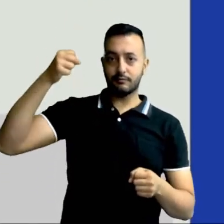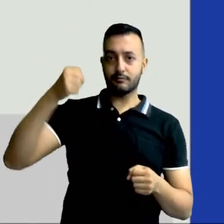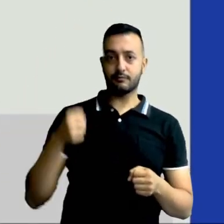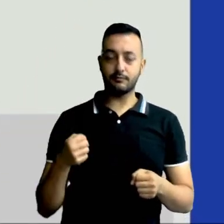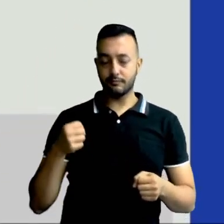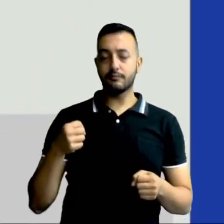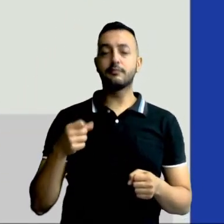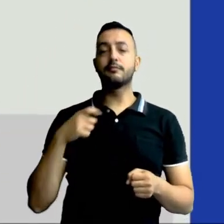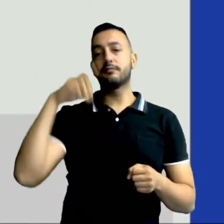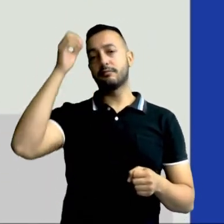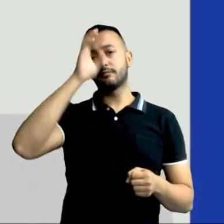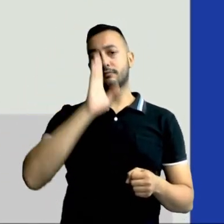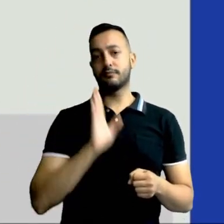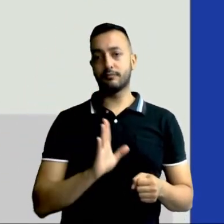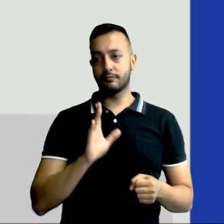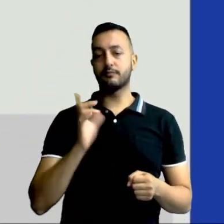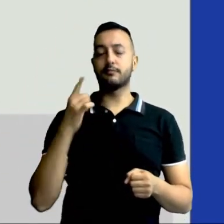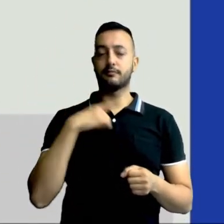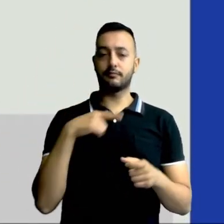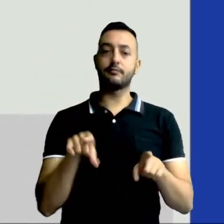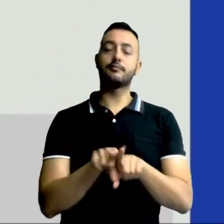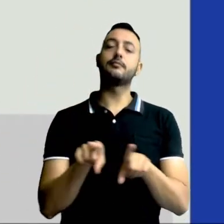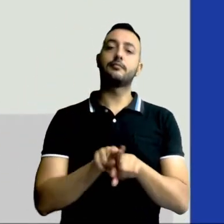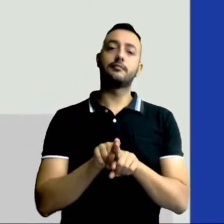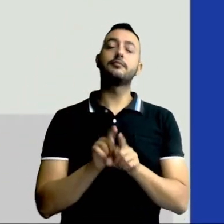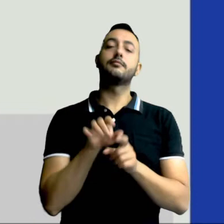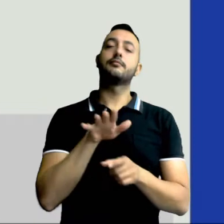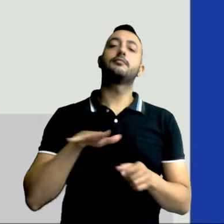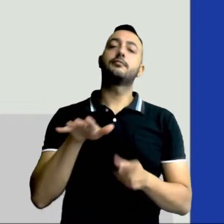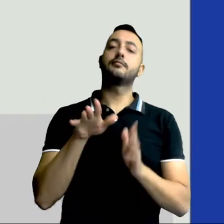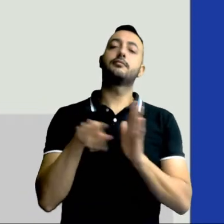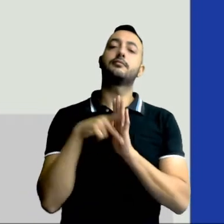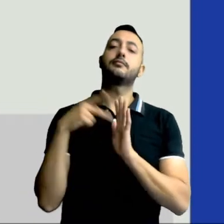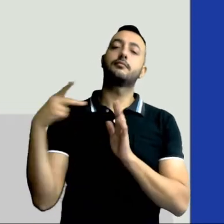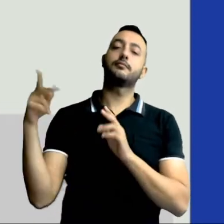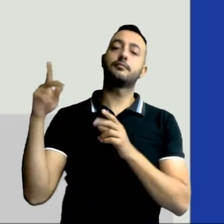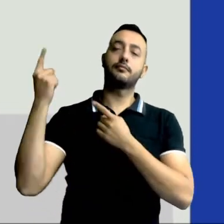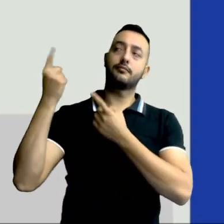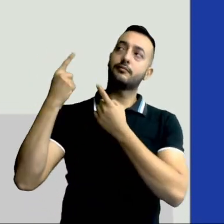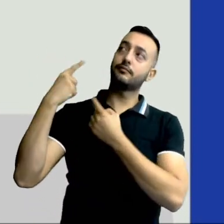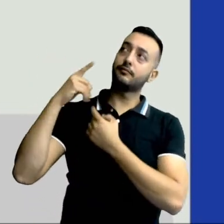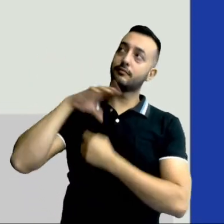na época como o Brasil e também era uma colônia de Portugal